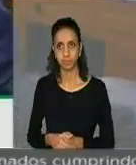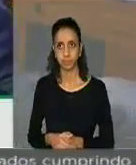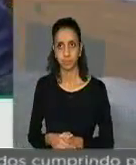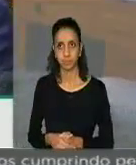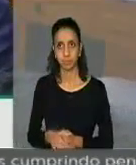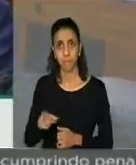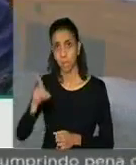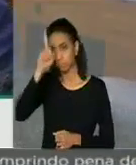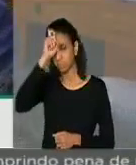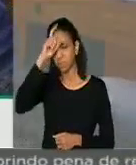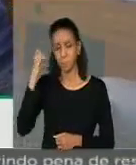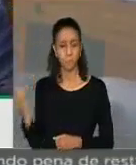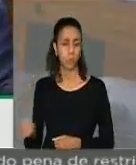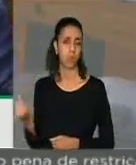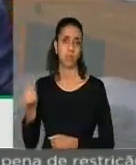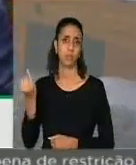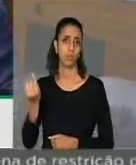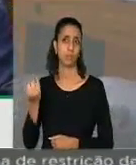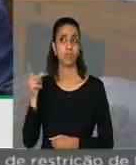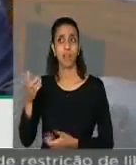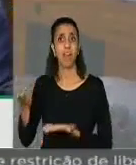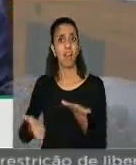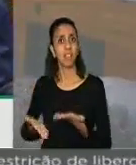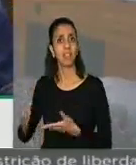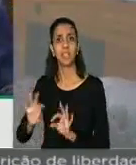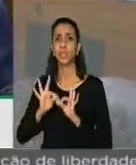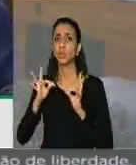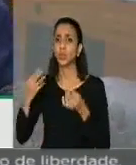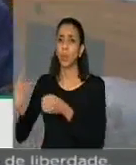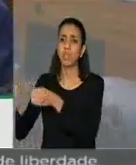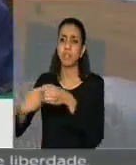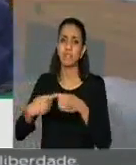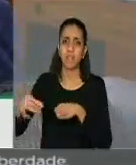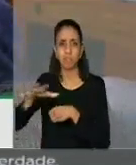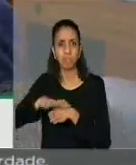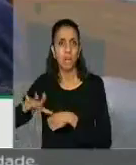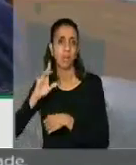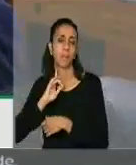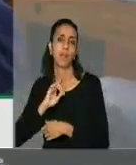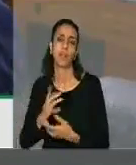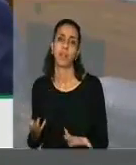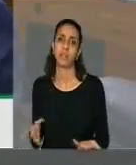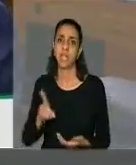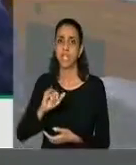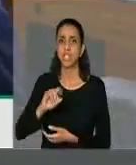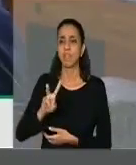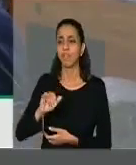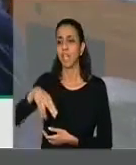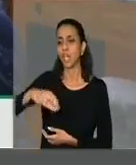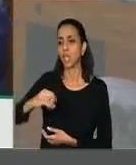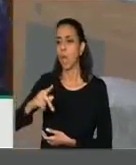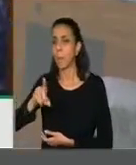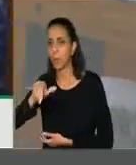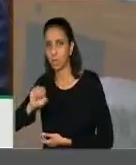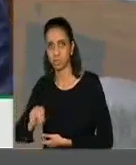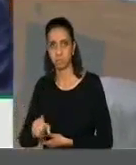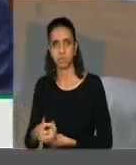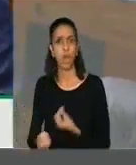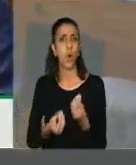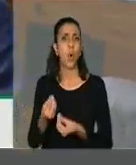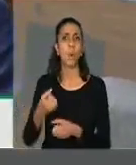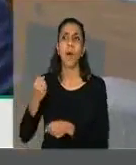Presidente, aquele importante hospital que vai atender Divinópolis e todo o Centro-Oeste Mineiro. Não é razoável deixar uma obra que está quase